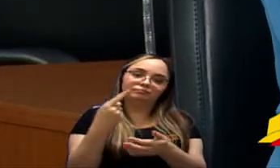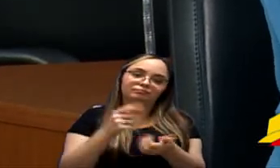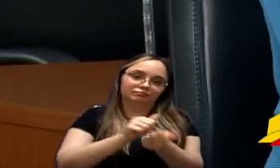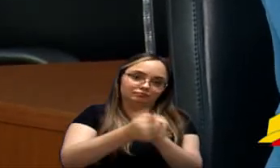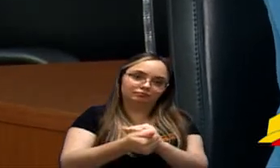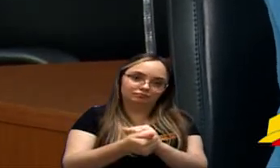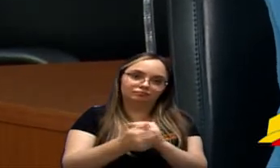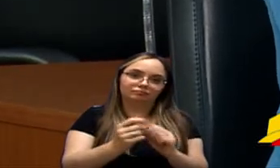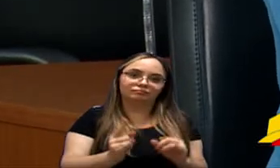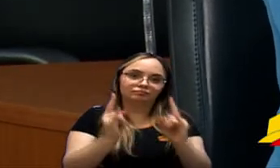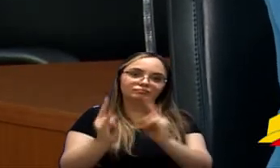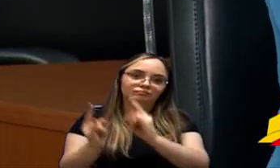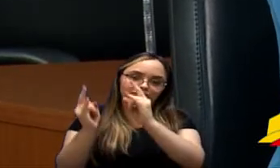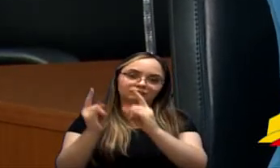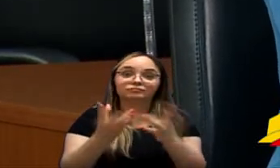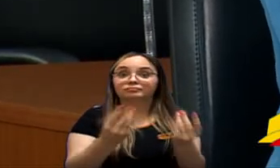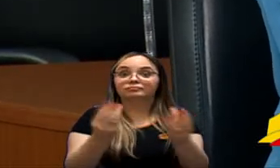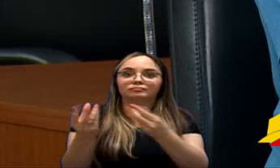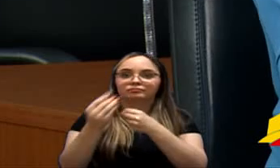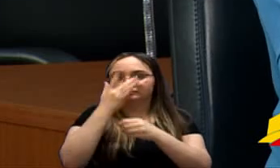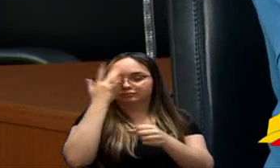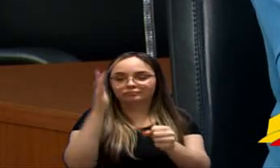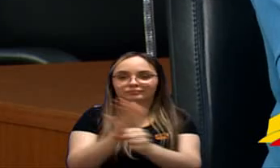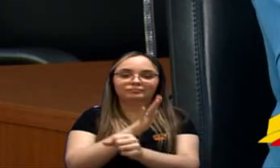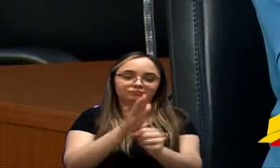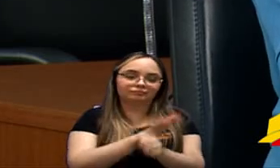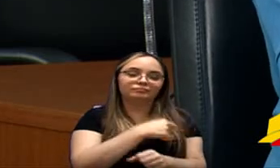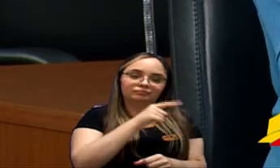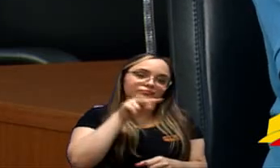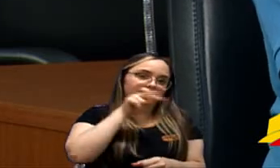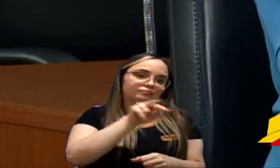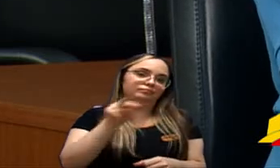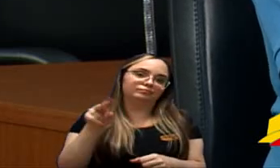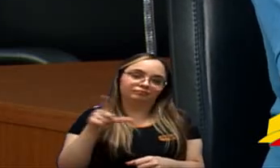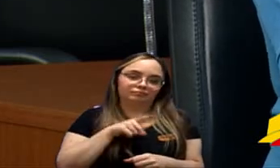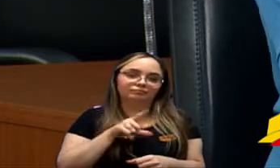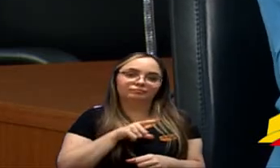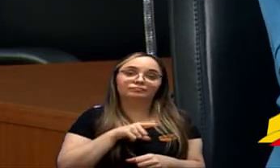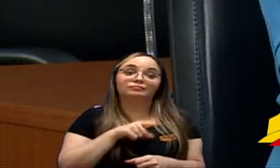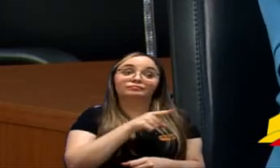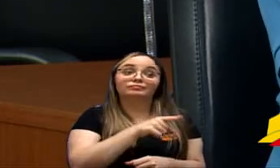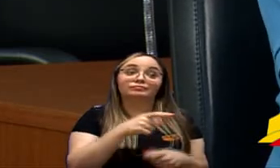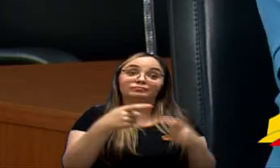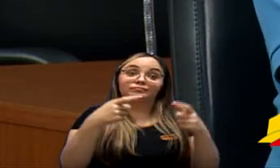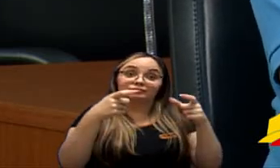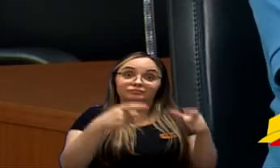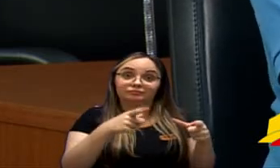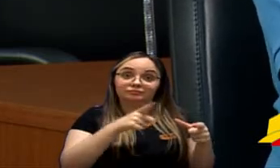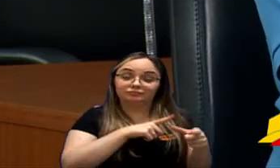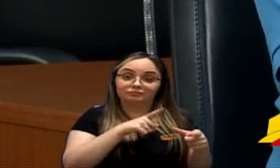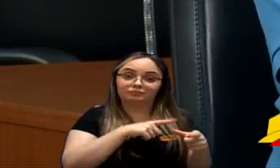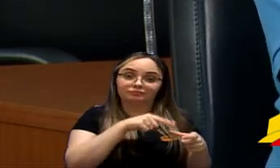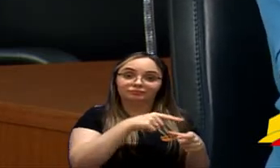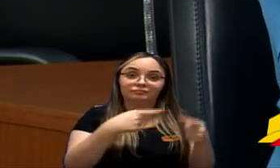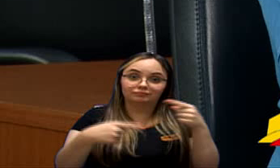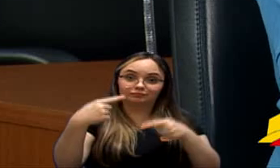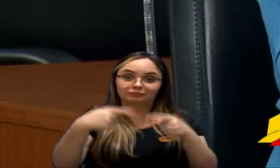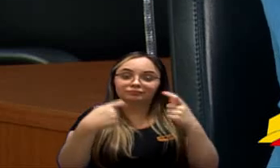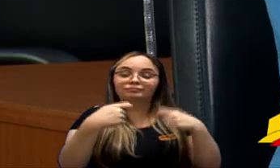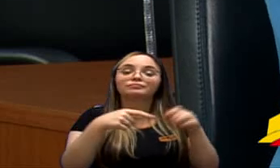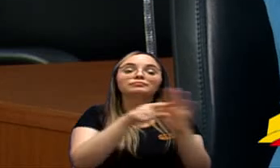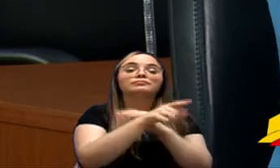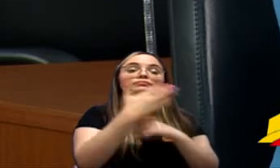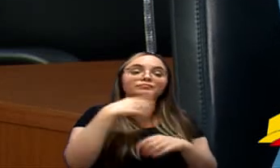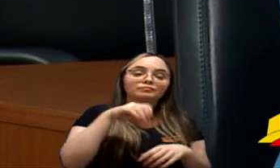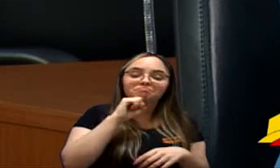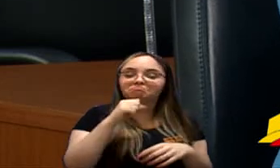que realmente hoje atende uma necessidade muito grande nas comunidades, a gente tem percebido. Eu acho que para você ter o debate, é só você perguntar para um pai,